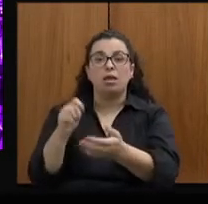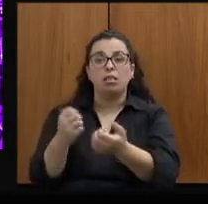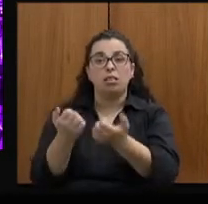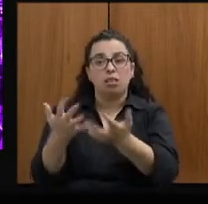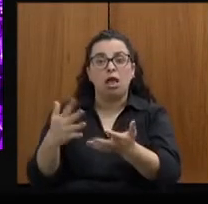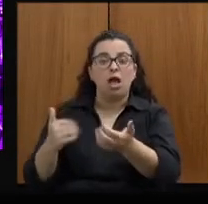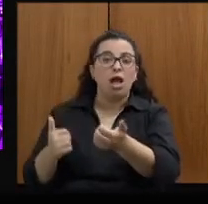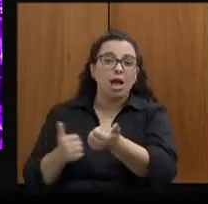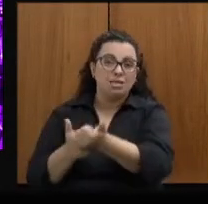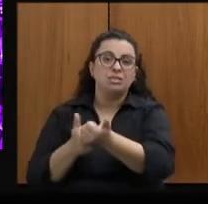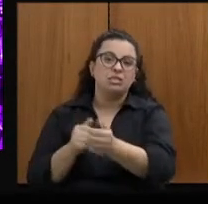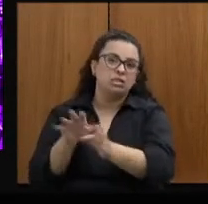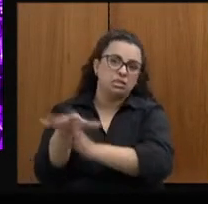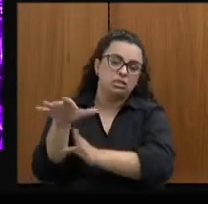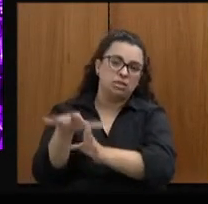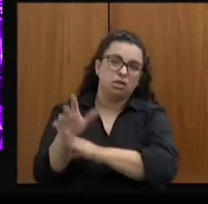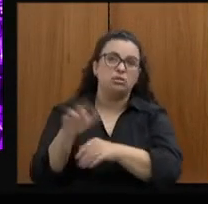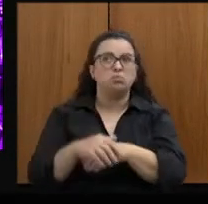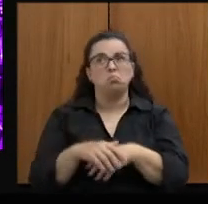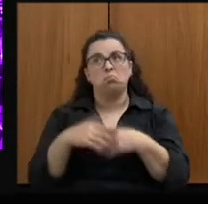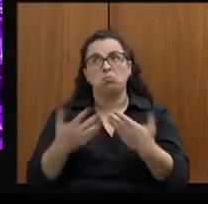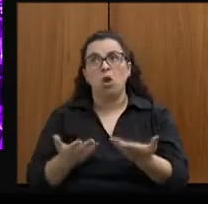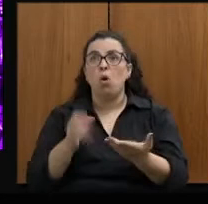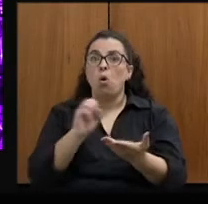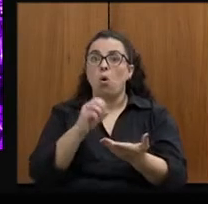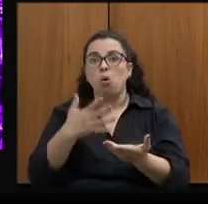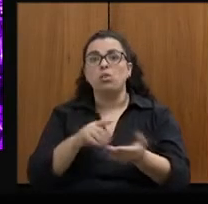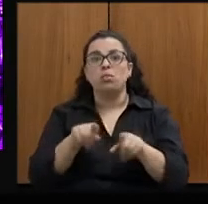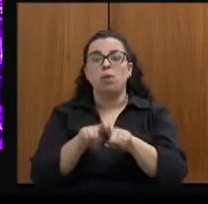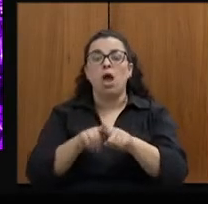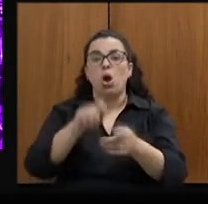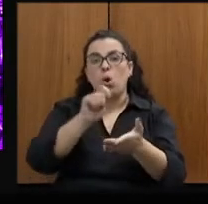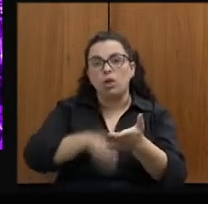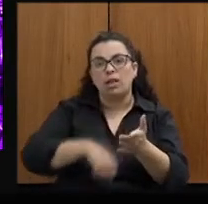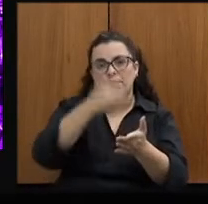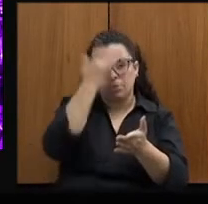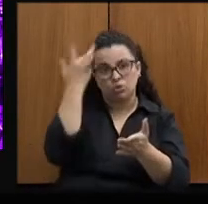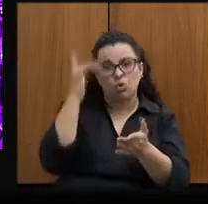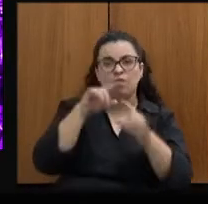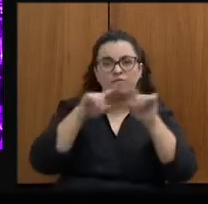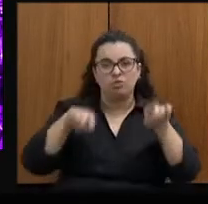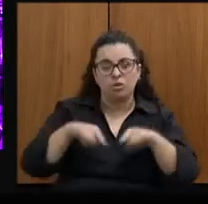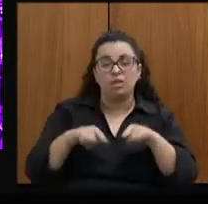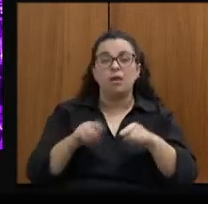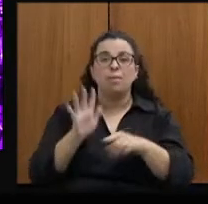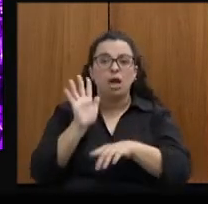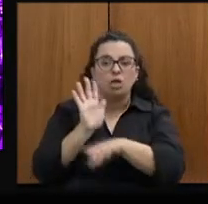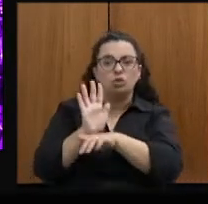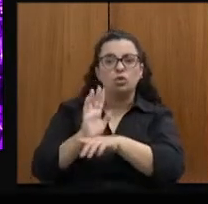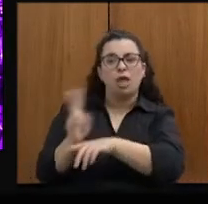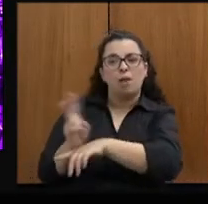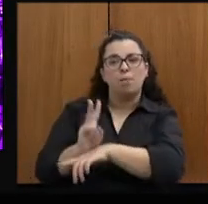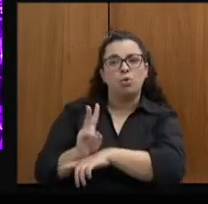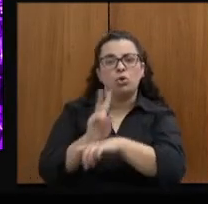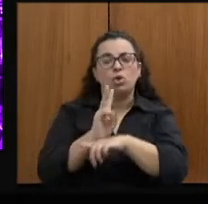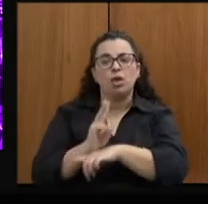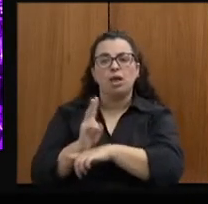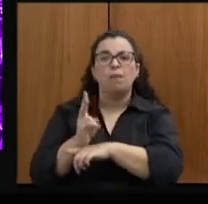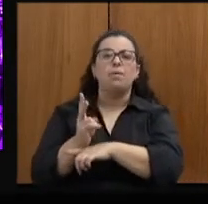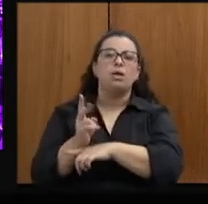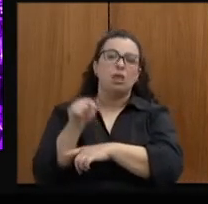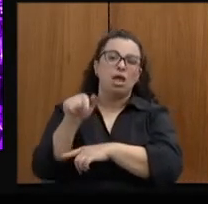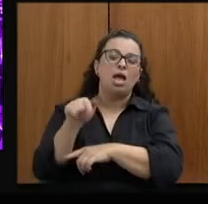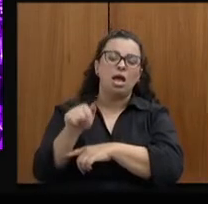a questão de contratação de pessoas, para eles nos ajudarem ao monitoramento dessas famílias.